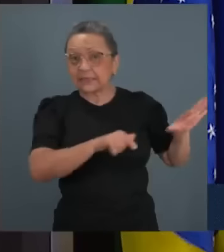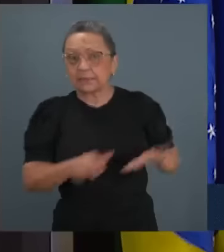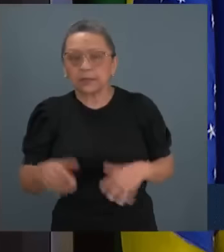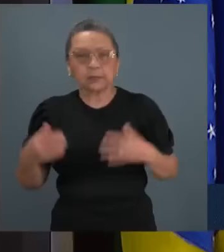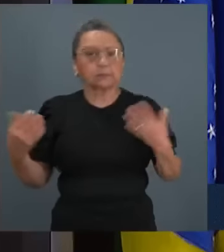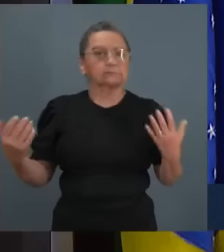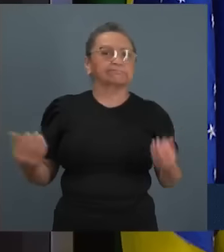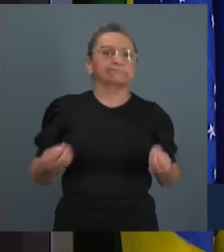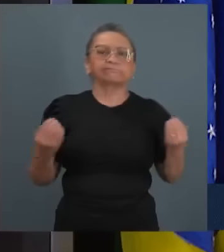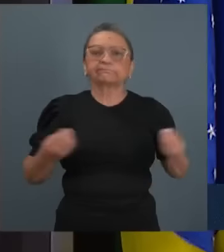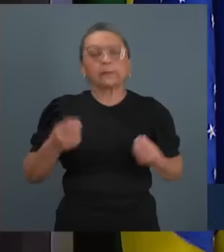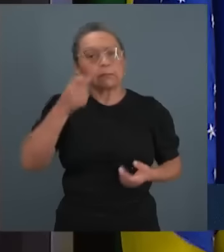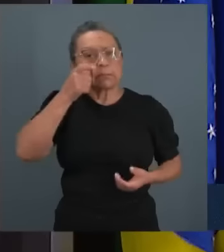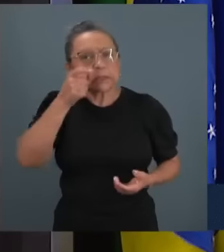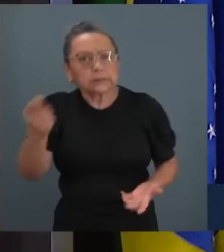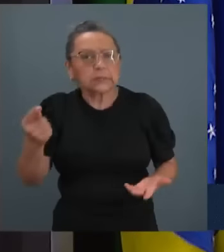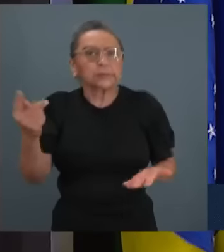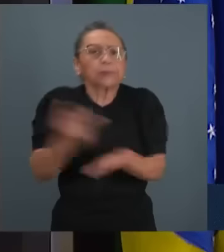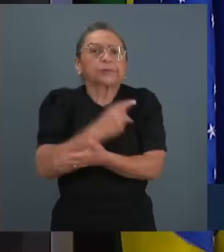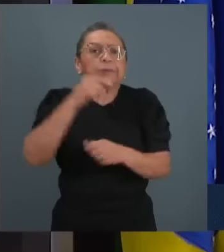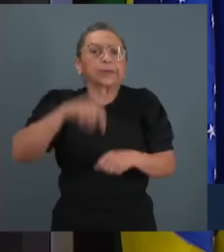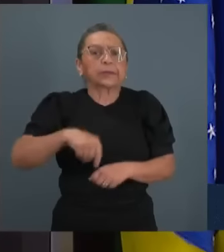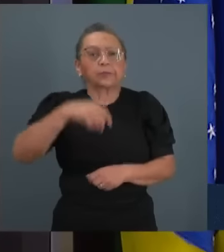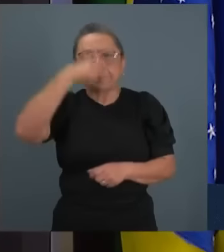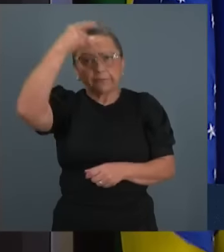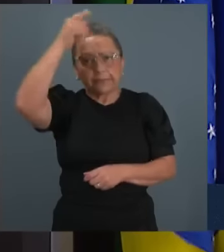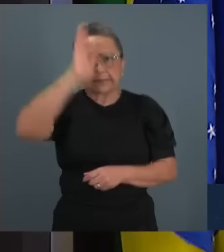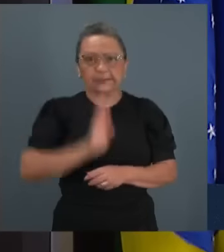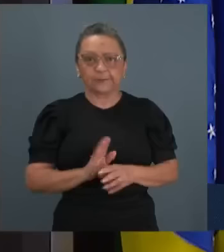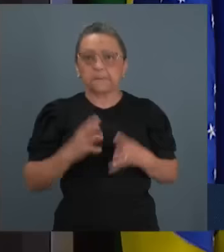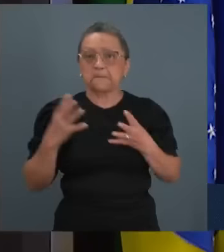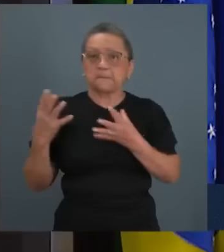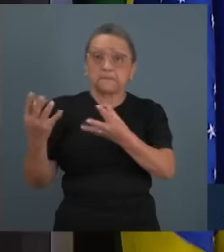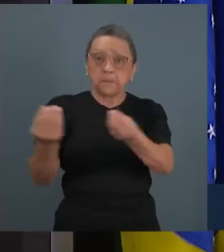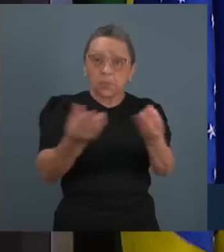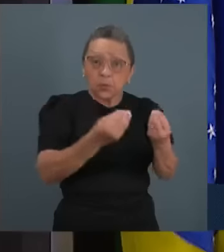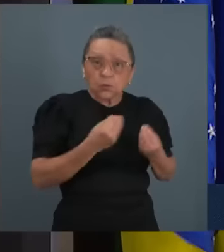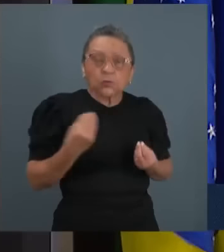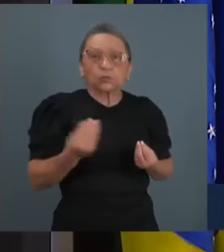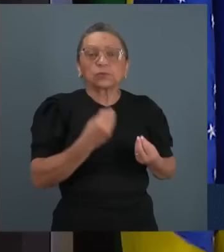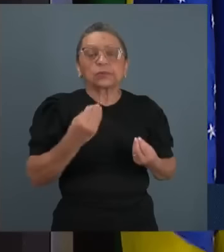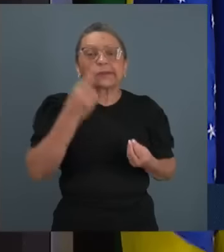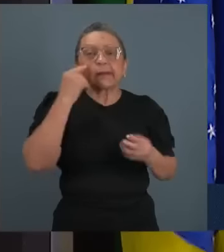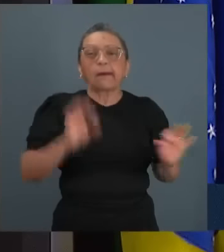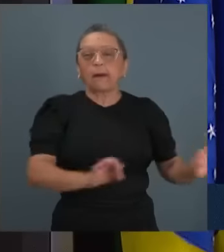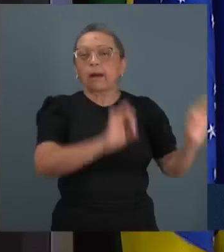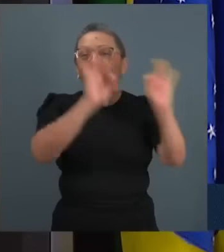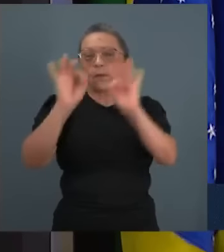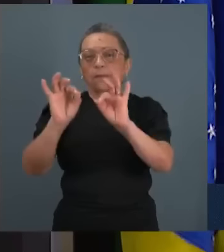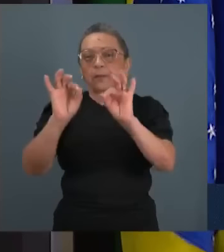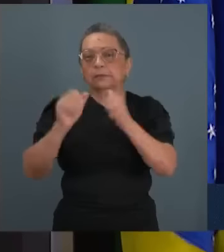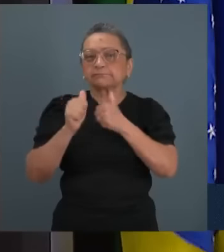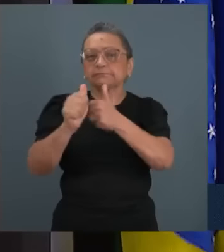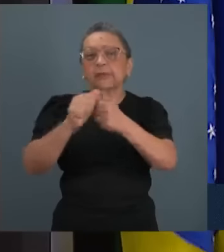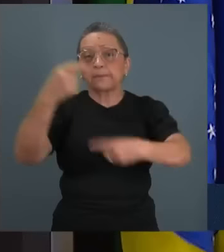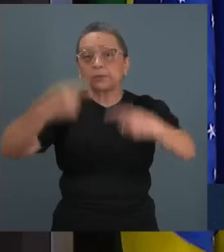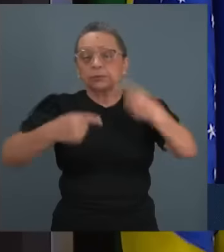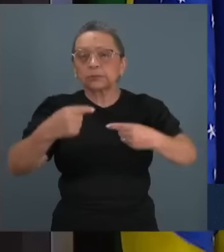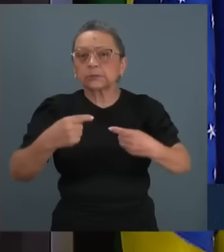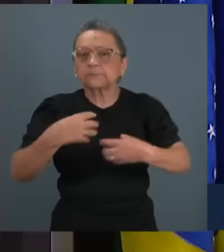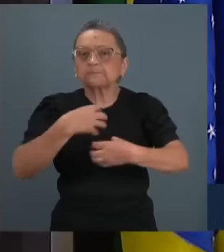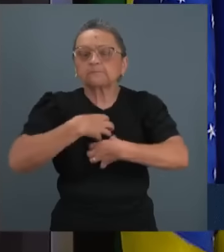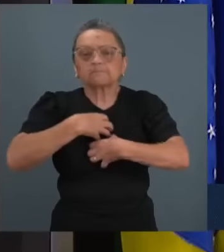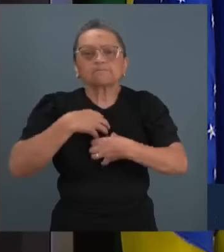muito interessante que nós tivemos dos brasileiros. Muitos que acompanham a política ficaram um